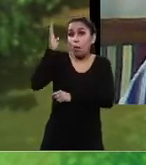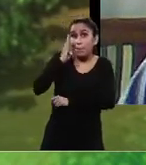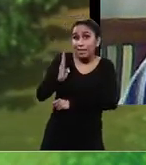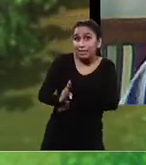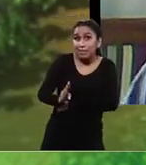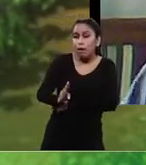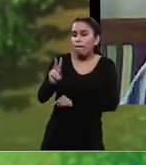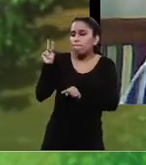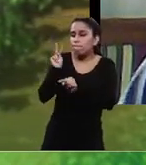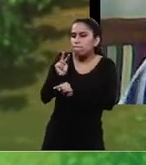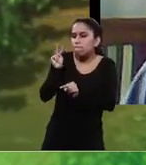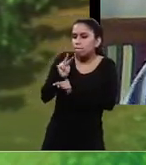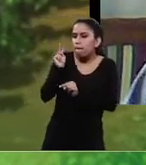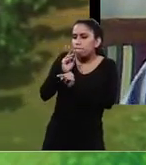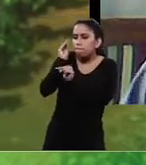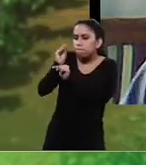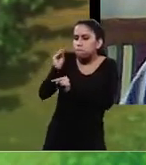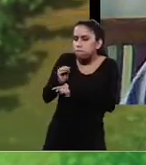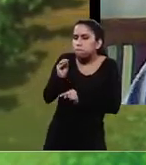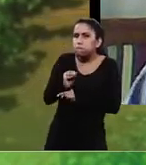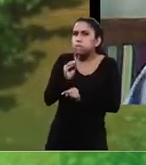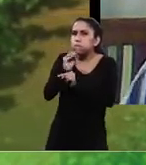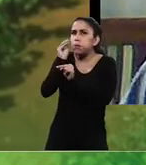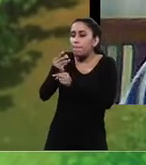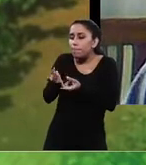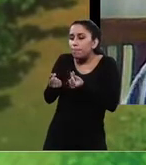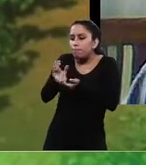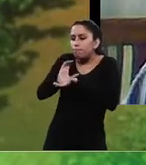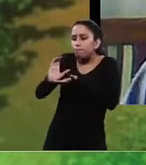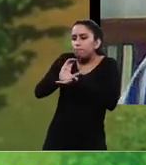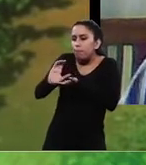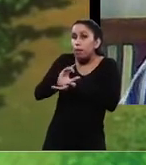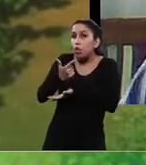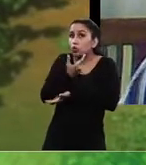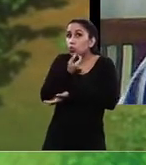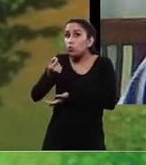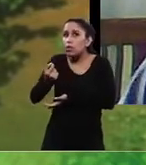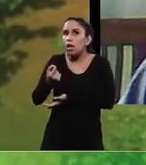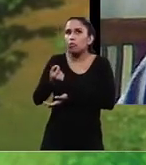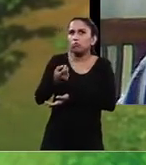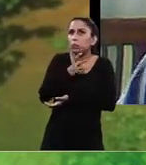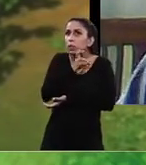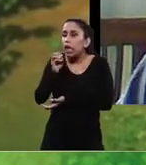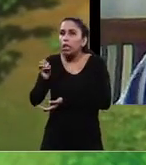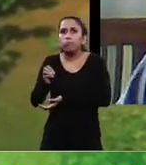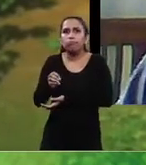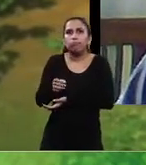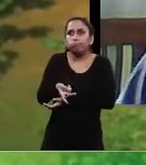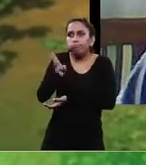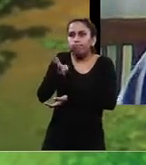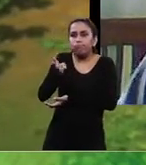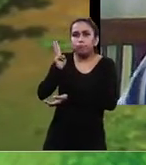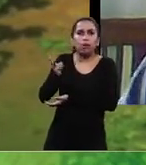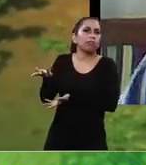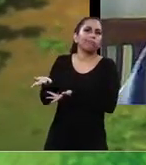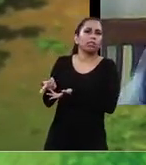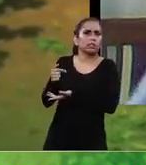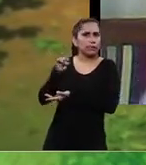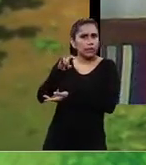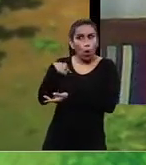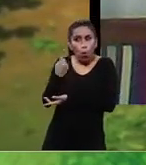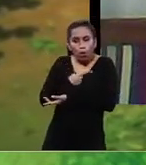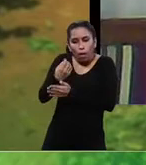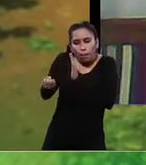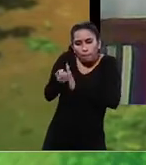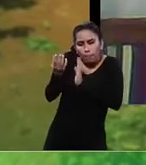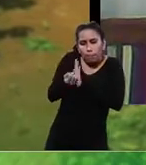ambiental de cerca de 200 milhões de hectares. Se a gente produzisse o mesmo que a gente produz hoje, com a